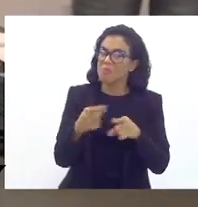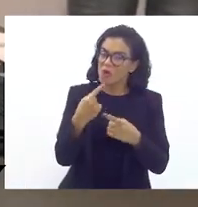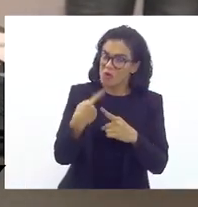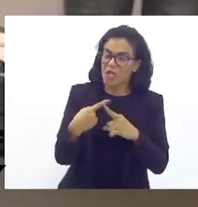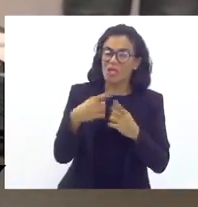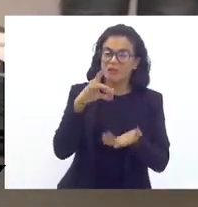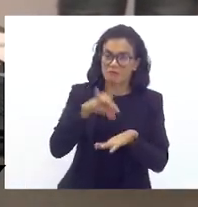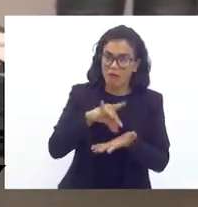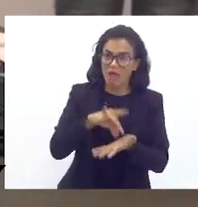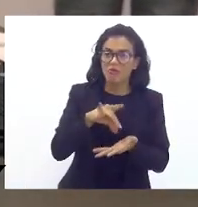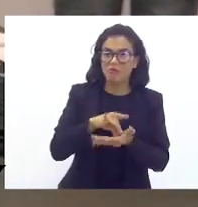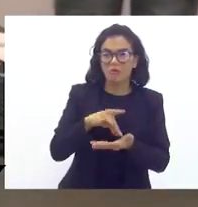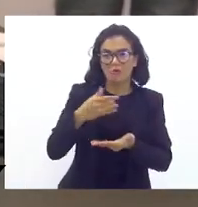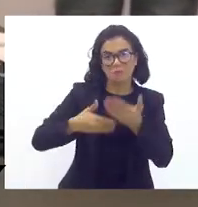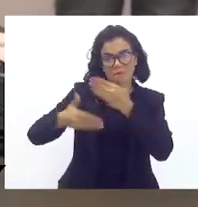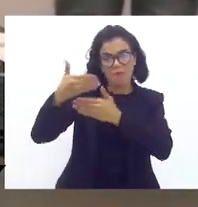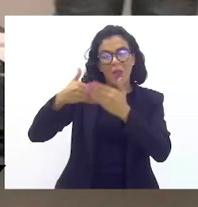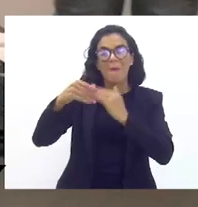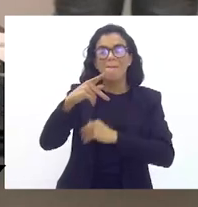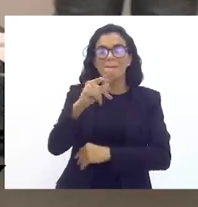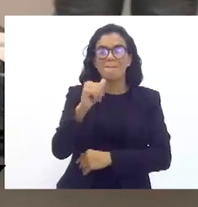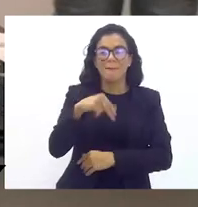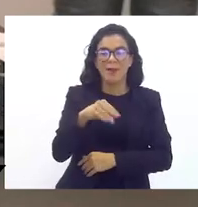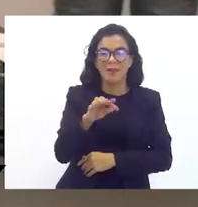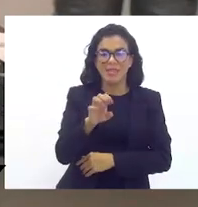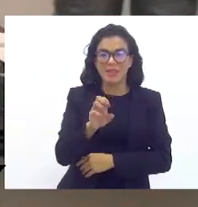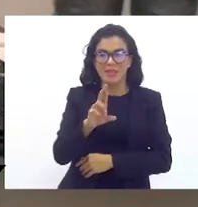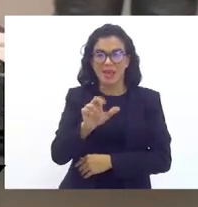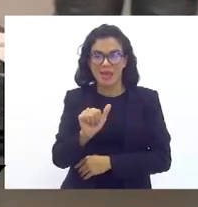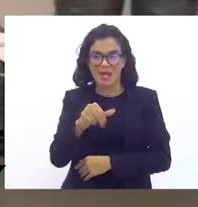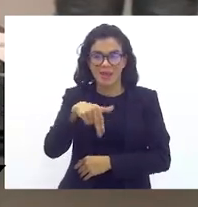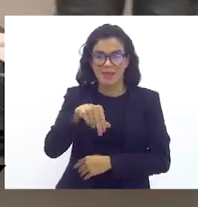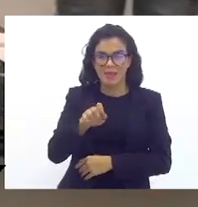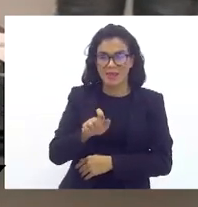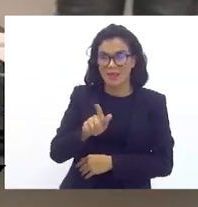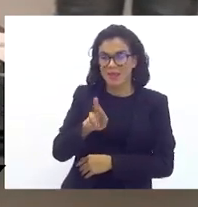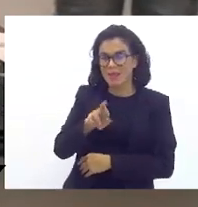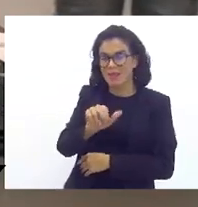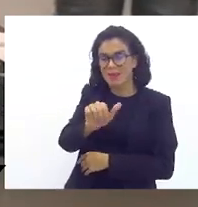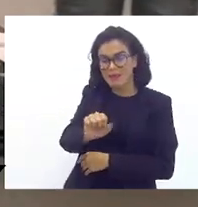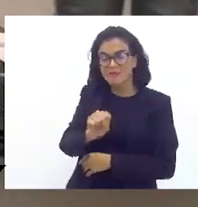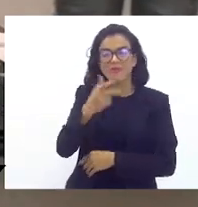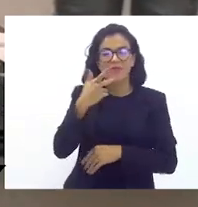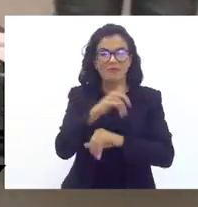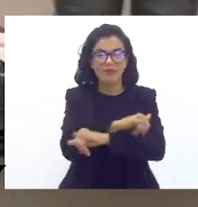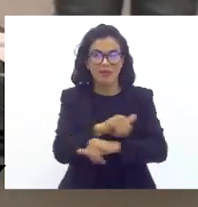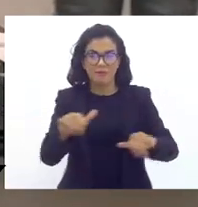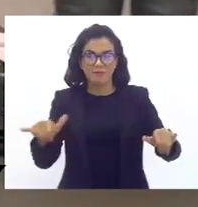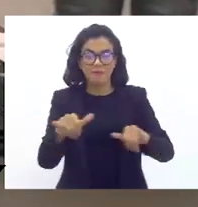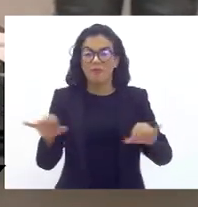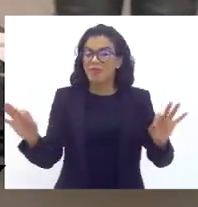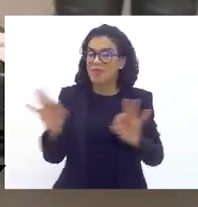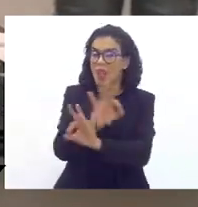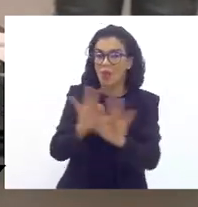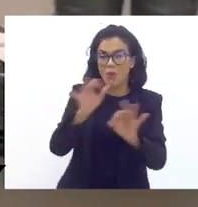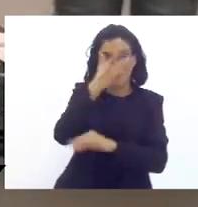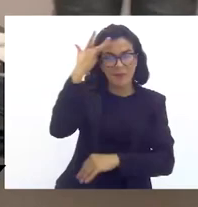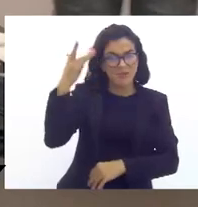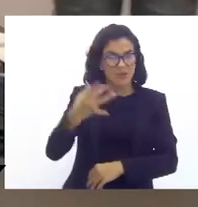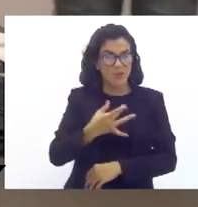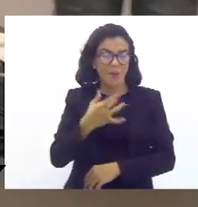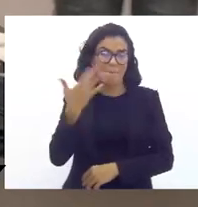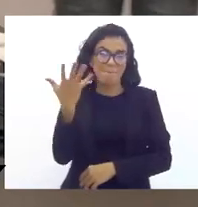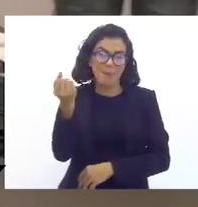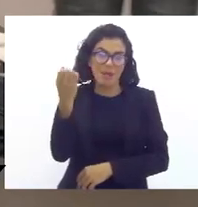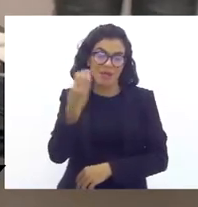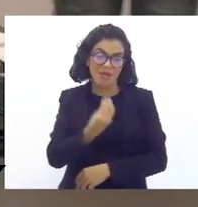de fato Como dizia lá os panteras negras né Isso é fundamental até porque nenhuma pessoa branca viva hoje aqui